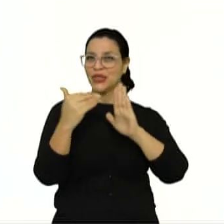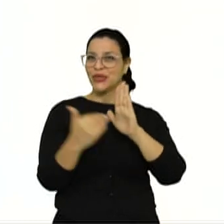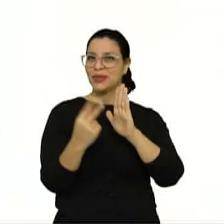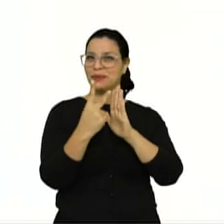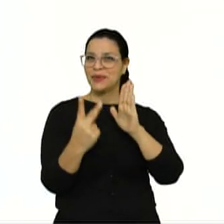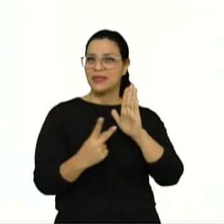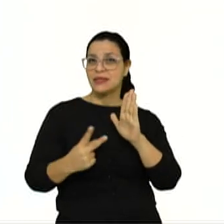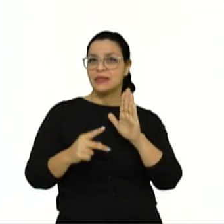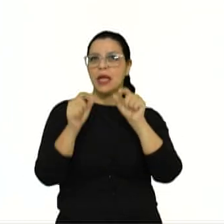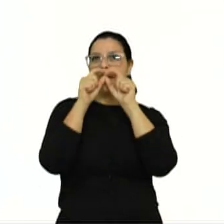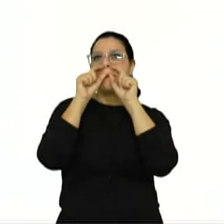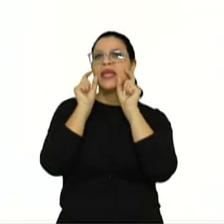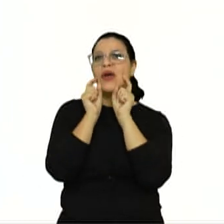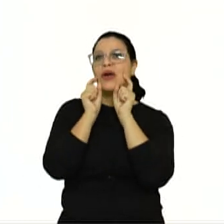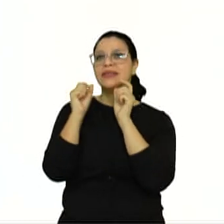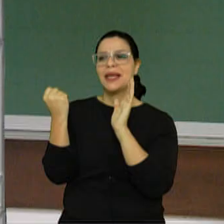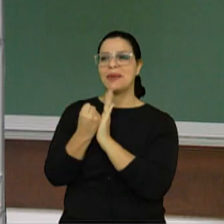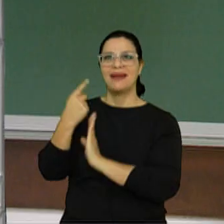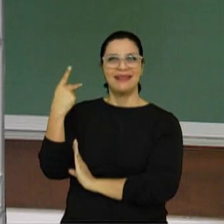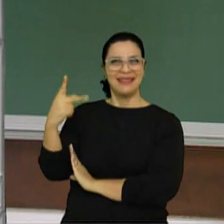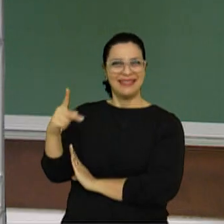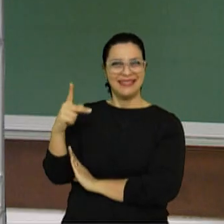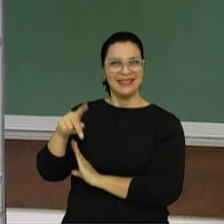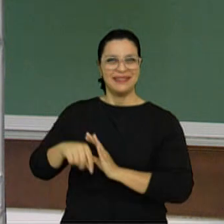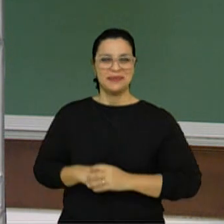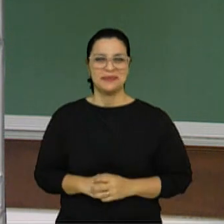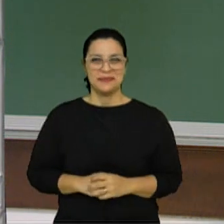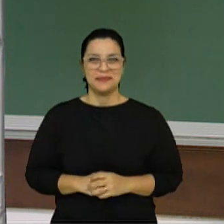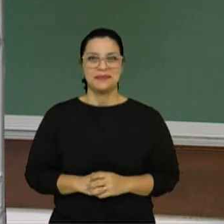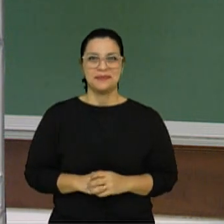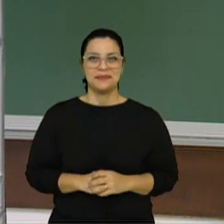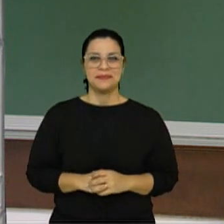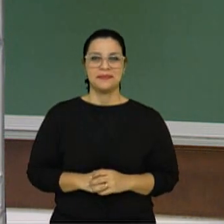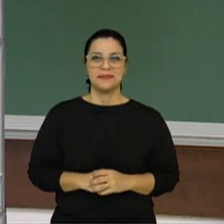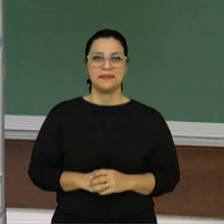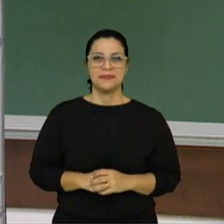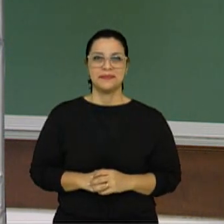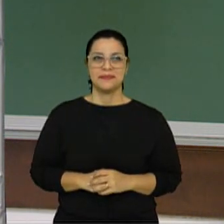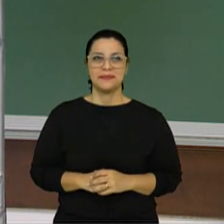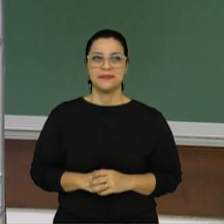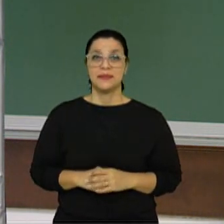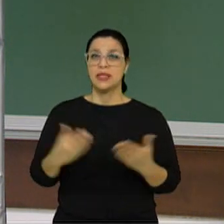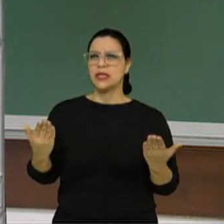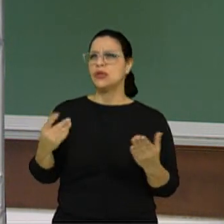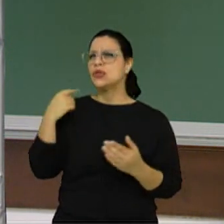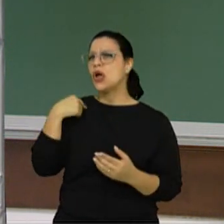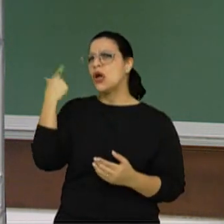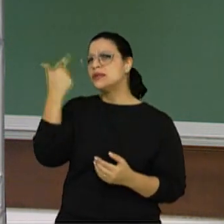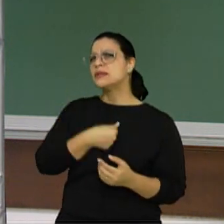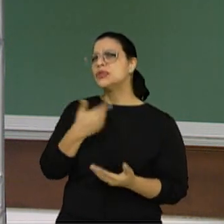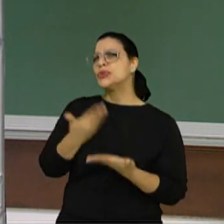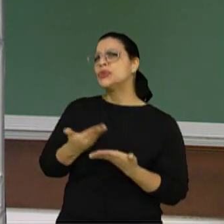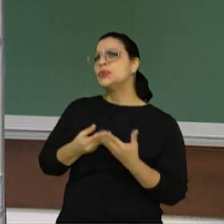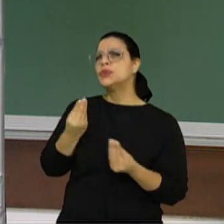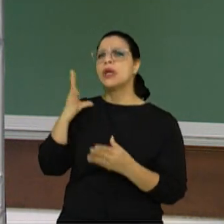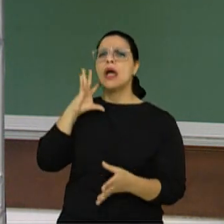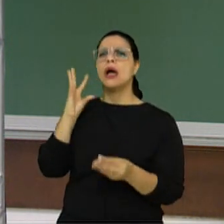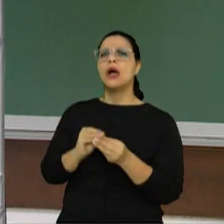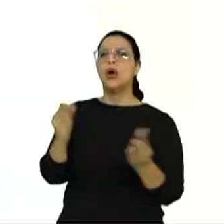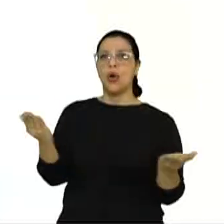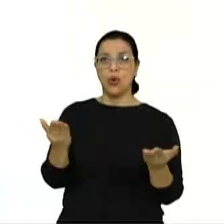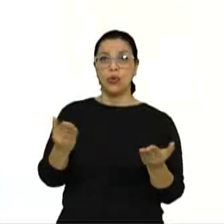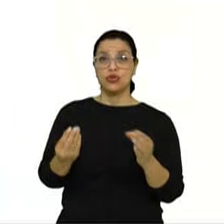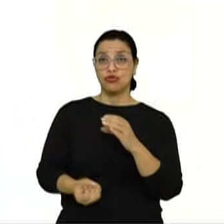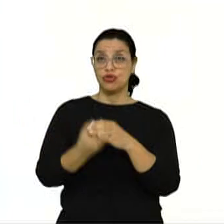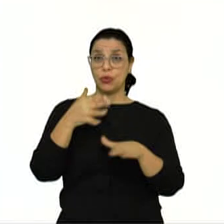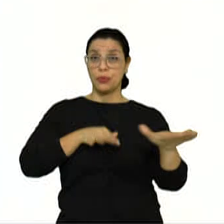Poesia, tendo ali o bigode, a sua marca registrada. O que nós aprendemos hoje, gente? O